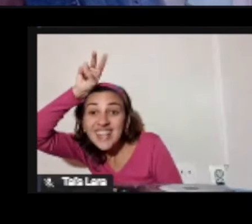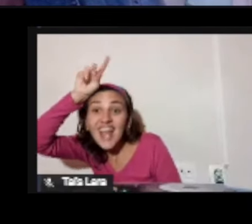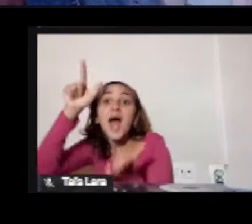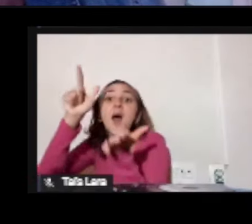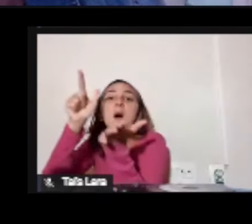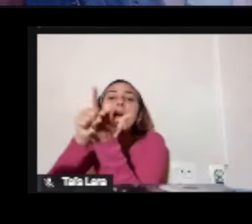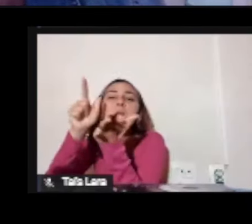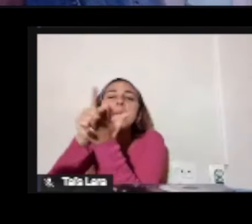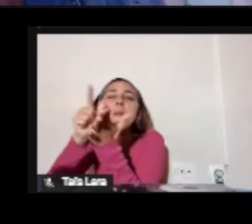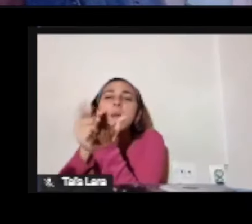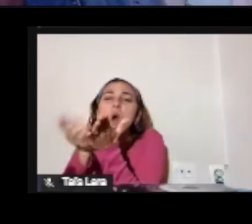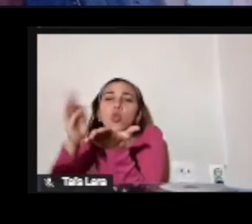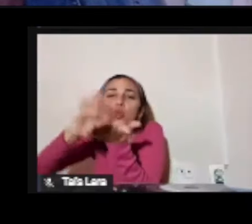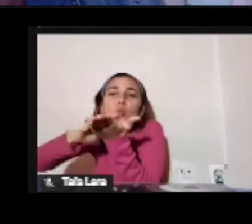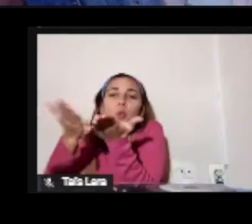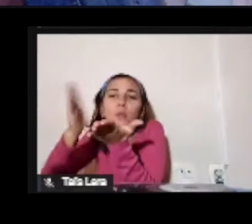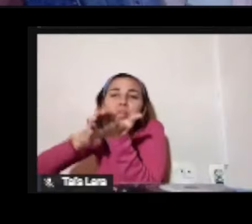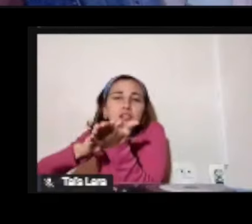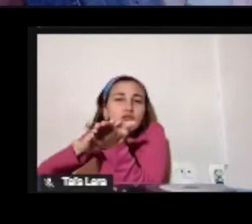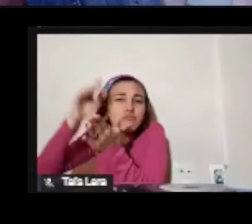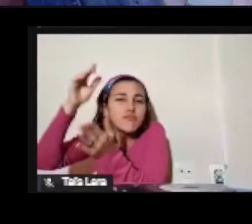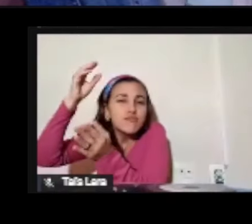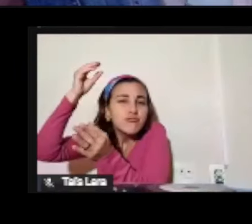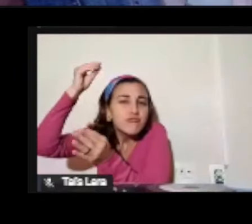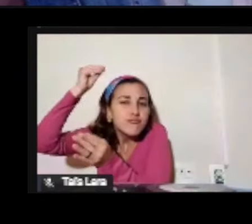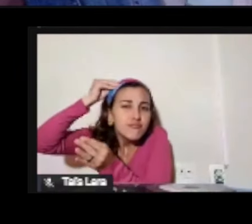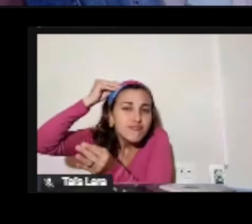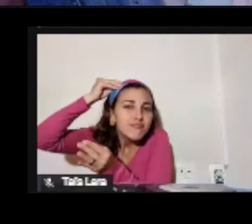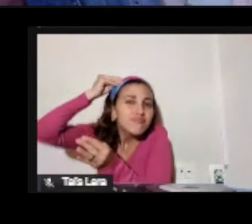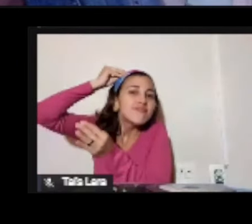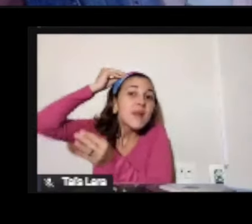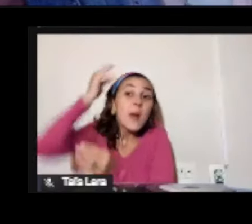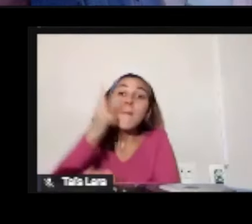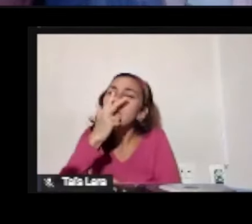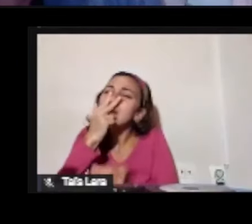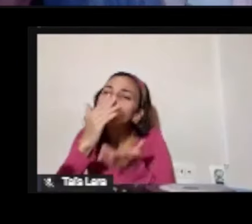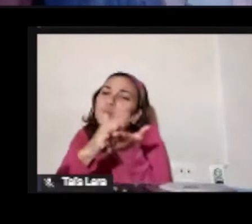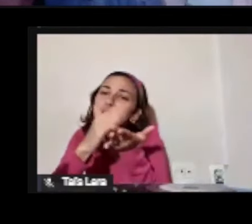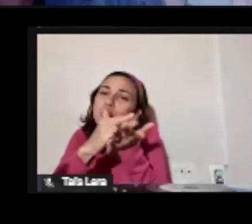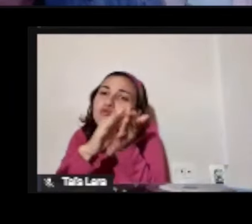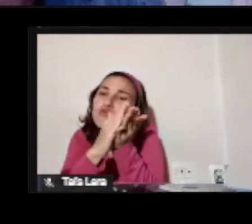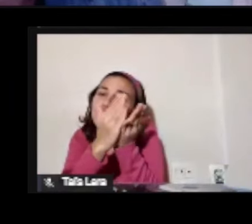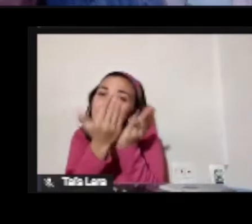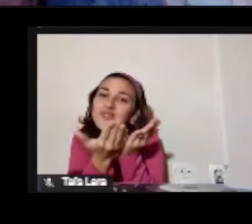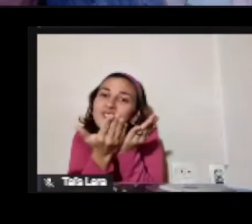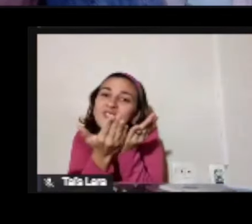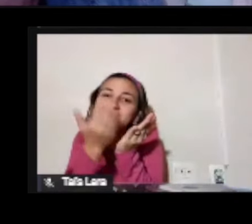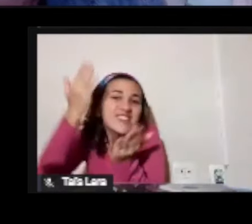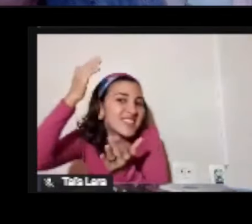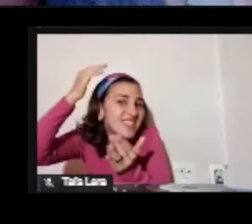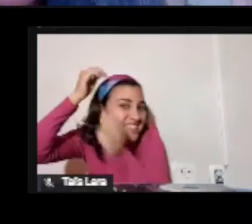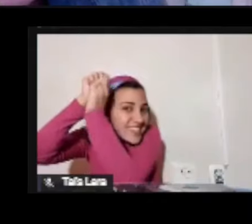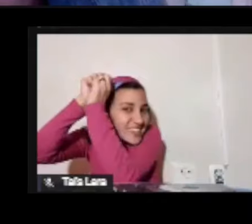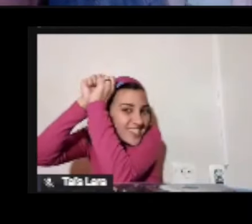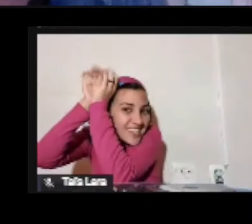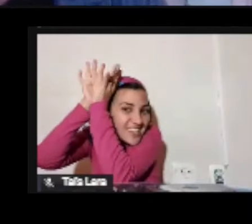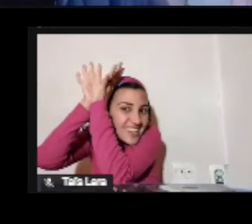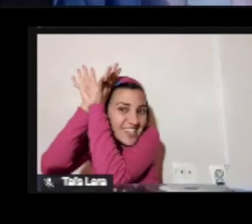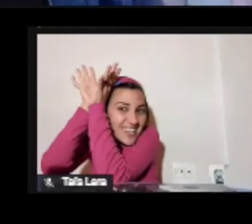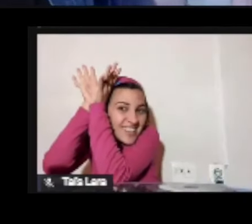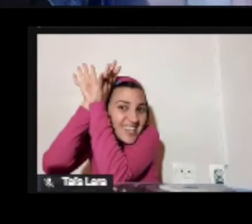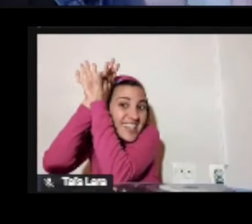livrinho aberto. E ele está preso no alto do lado direito. E ela está sorrindo para a gente agora. Eu estou feliz demais